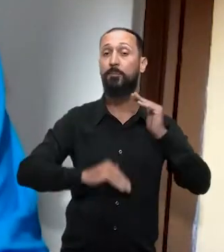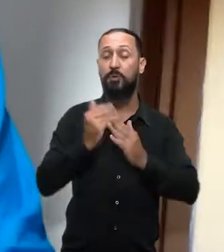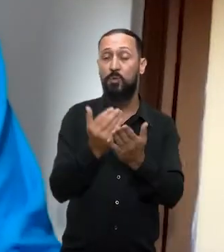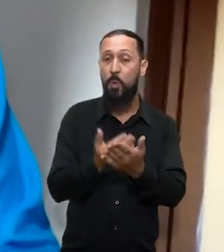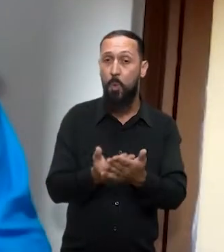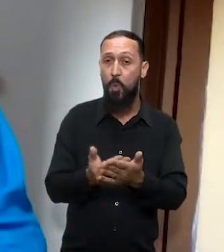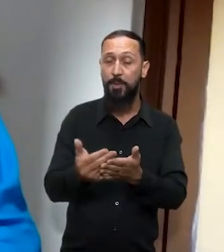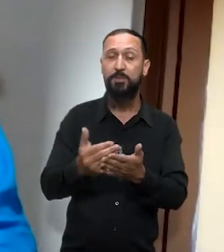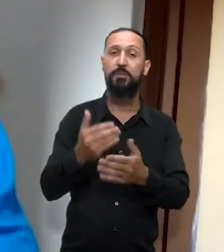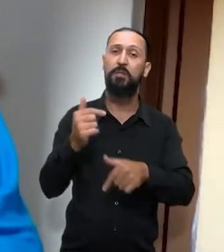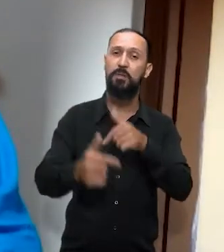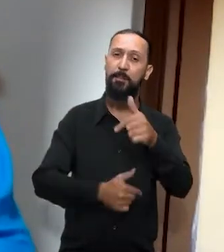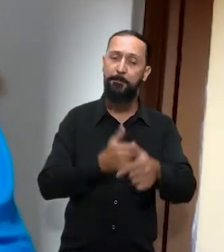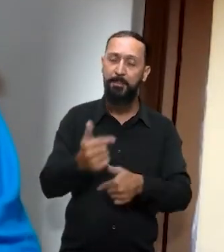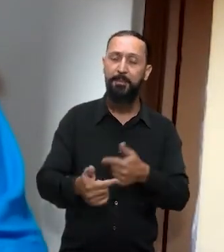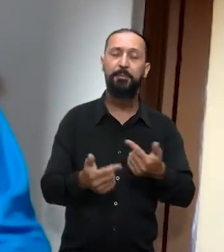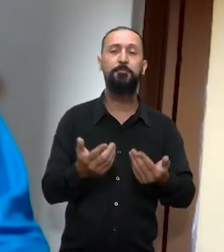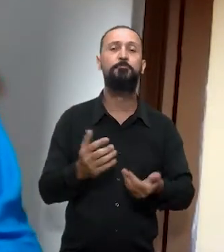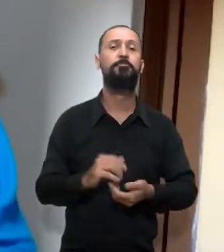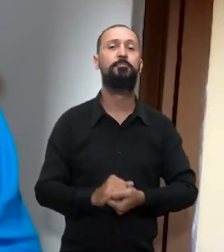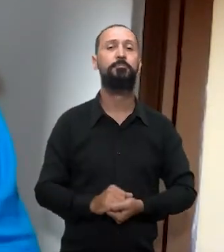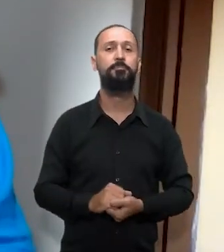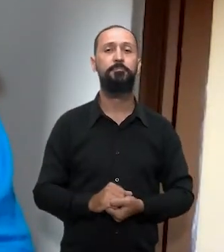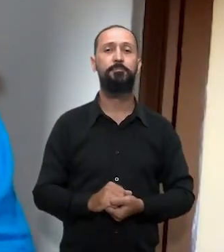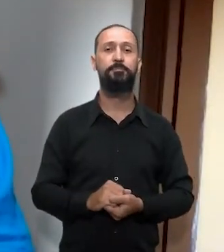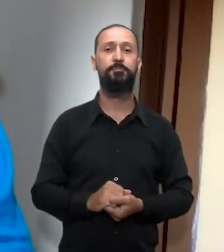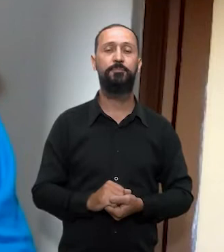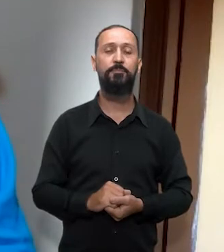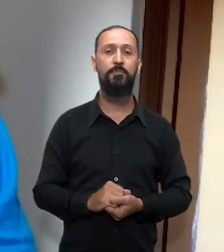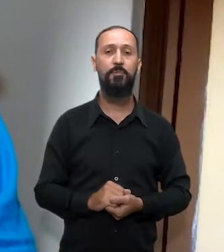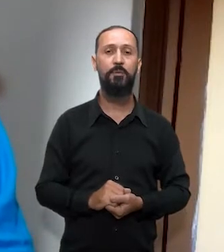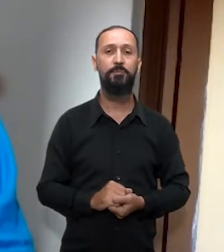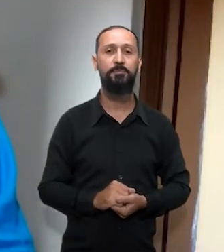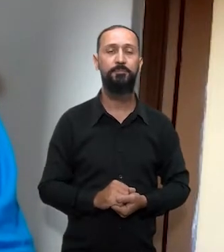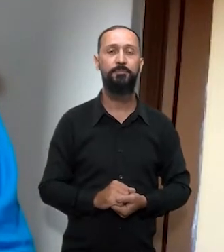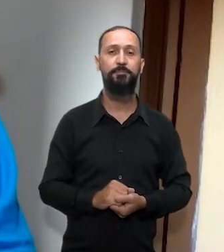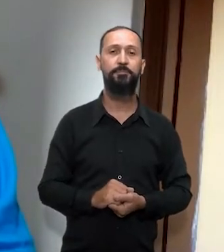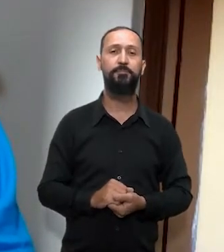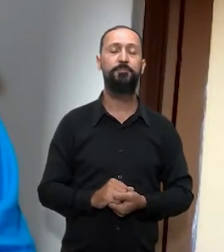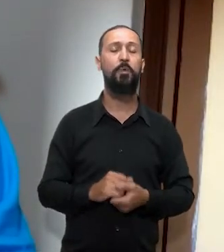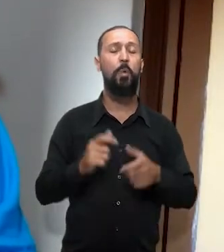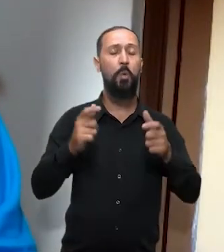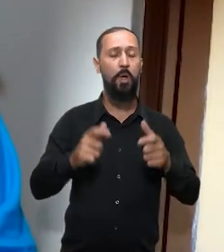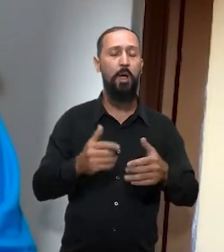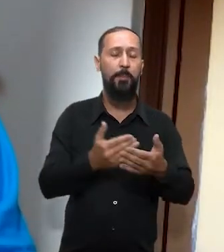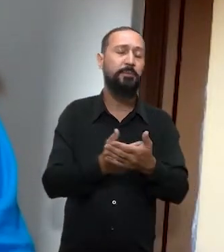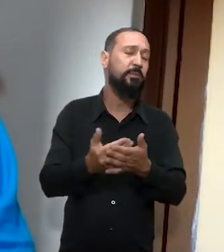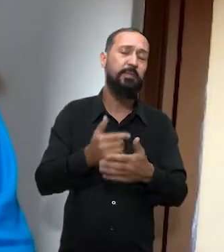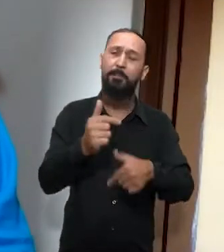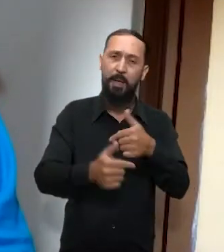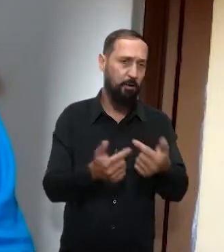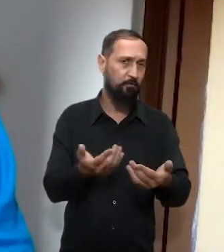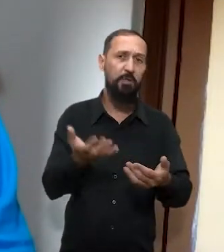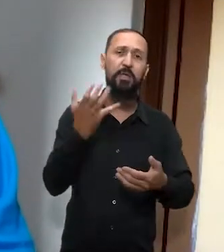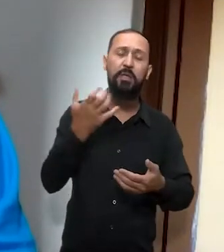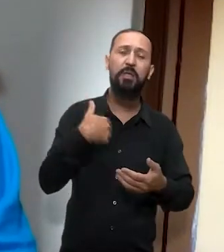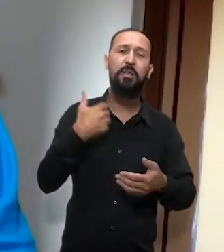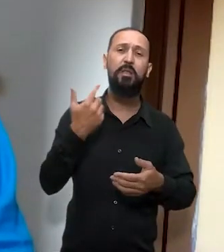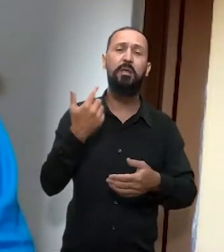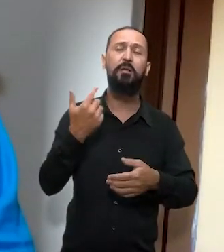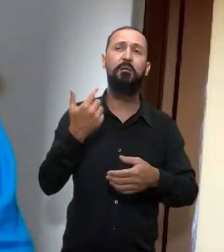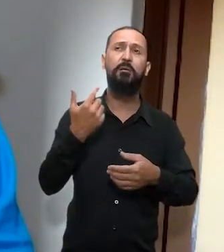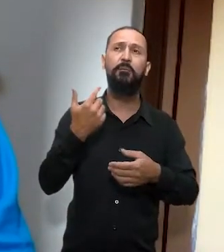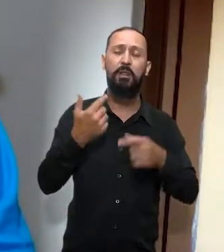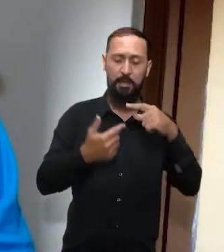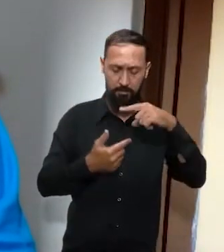jovens profissionais, né, começando uma vida, né, no mercado de trabalho. Era gente que